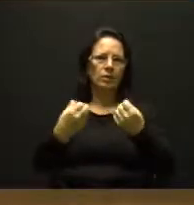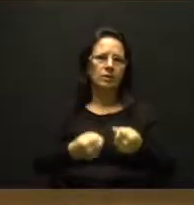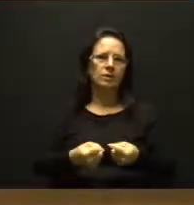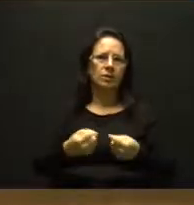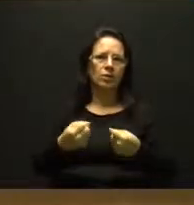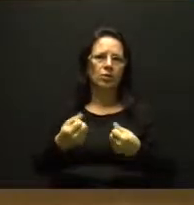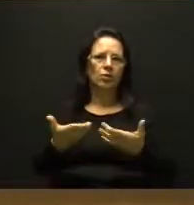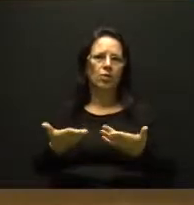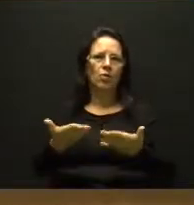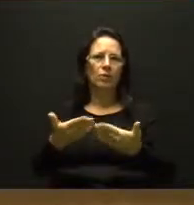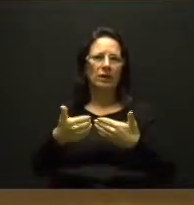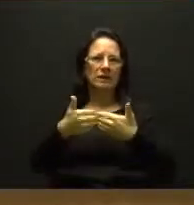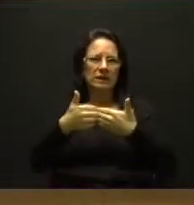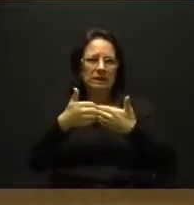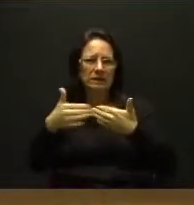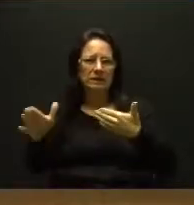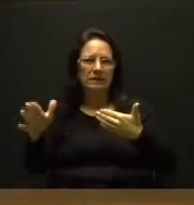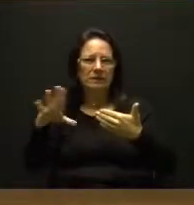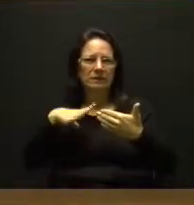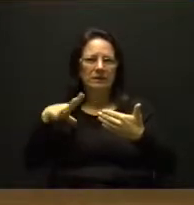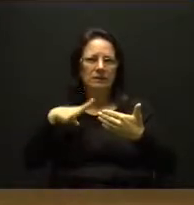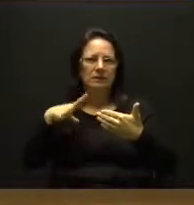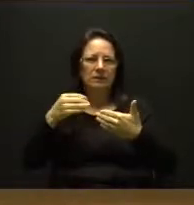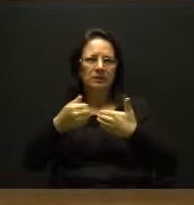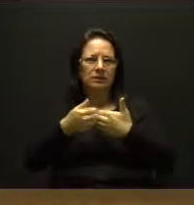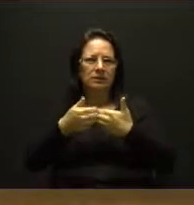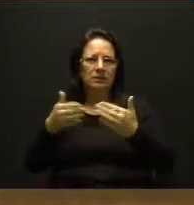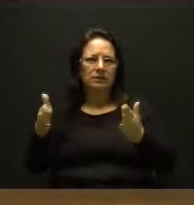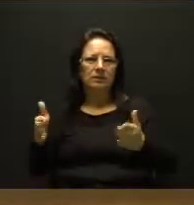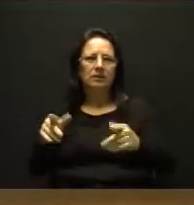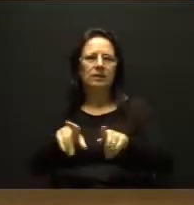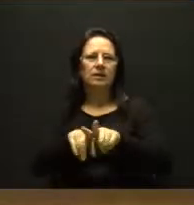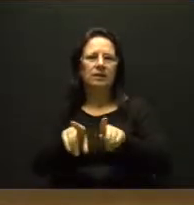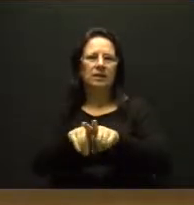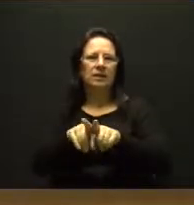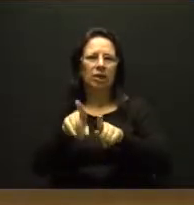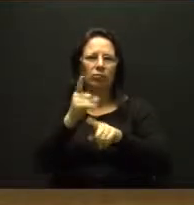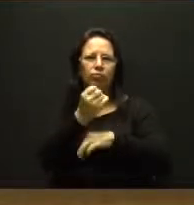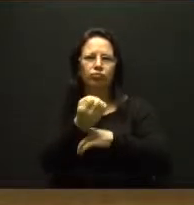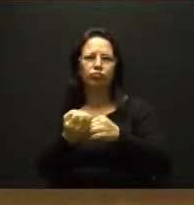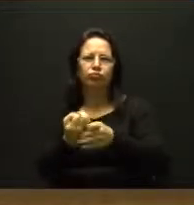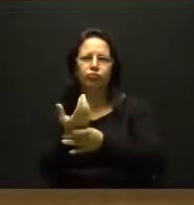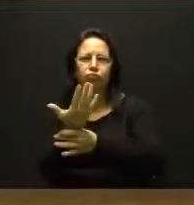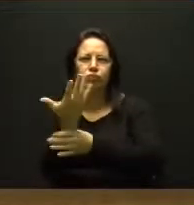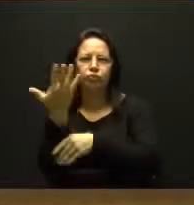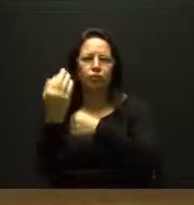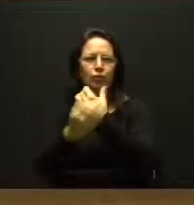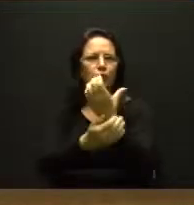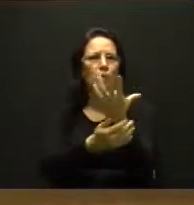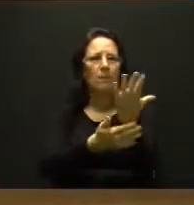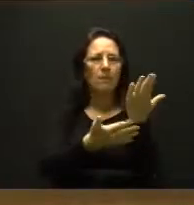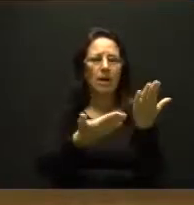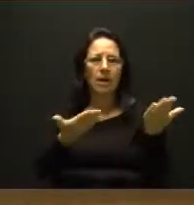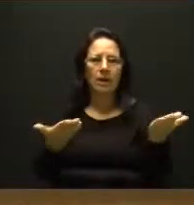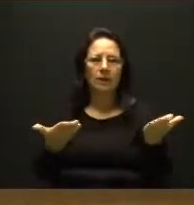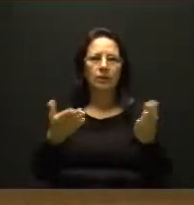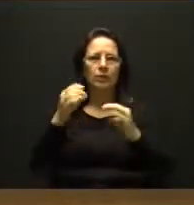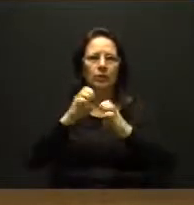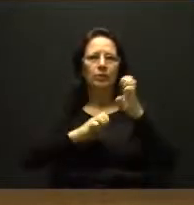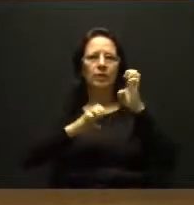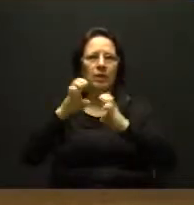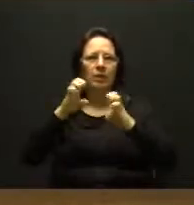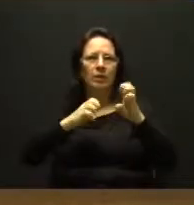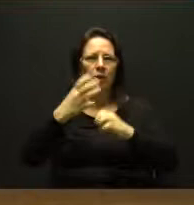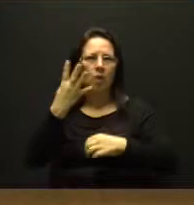porta de entrada da sua cidade aqui é uma vergonha o mato uma empresa há pouco mais de quatro meses